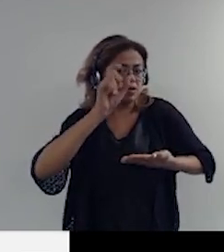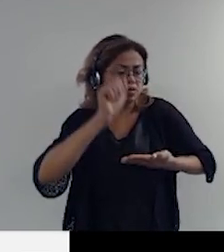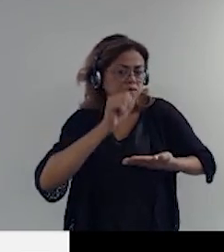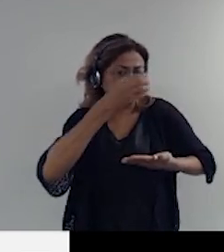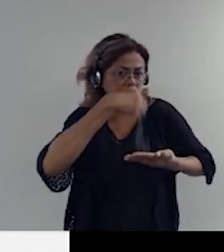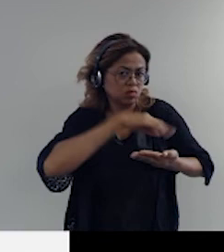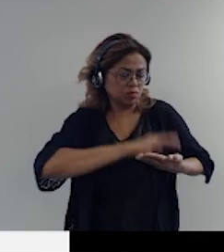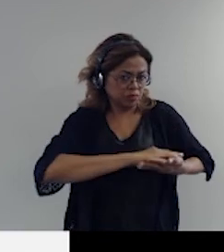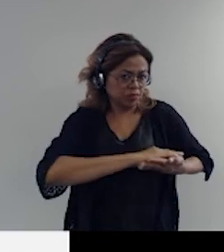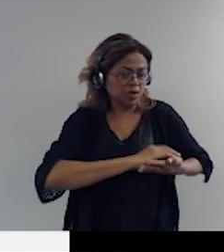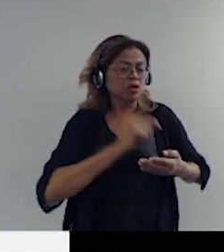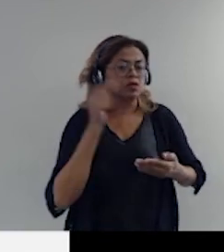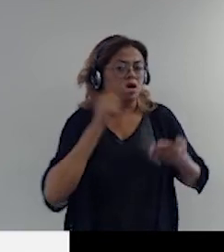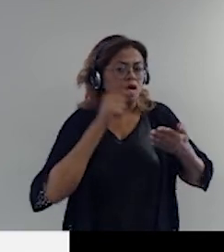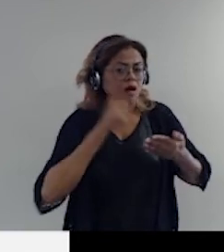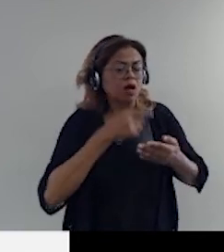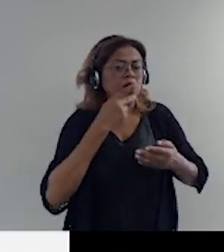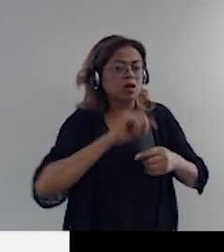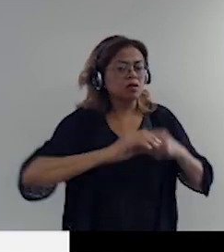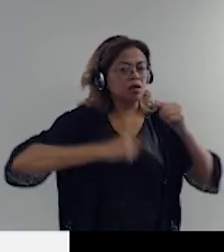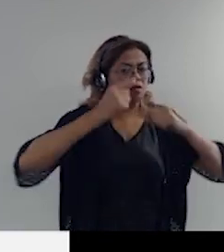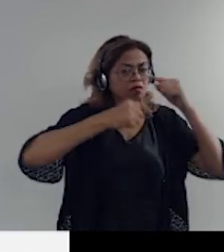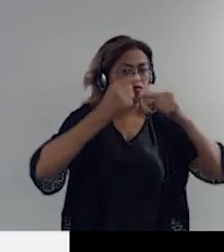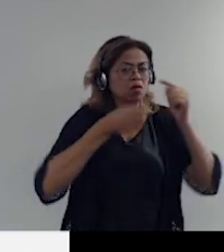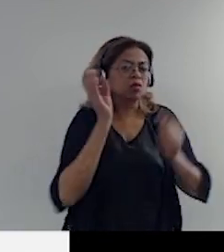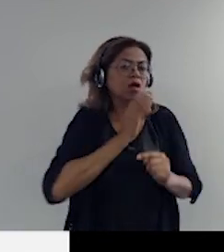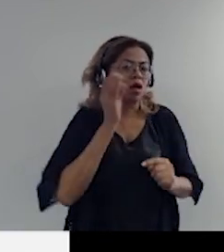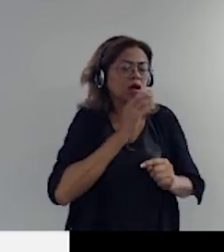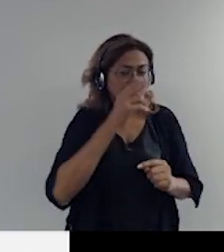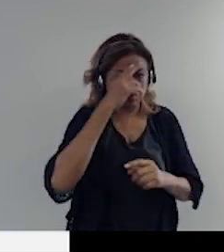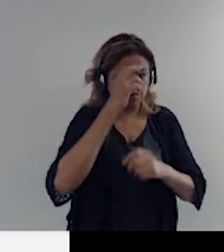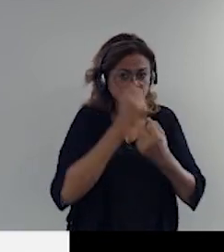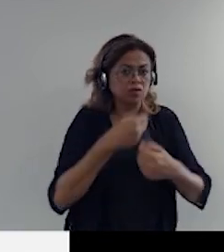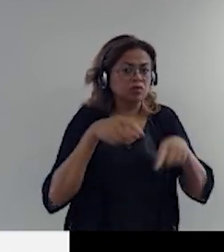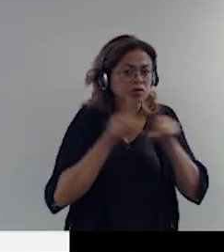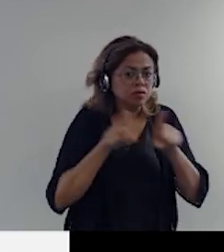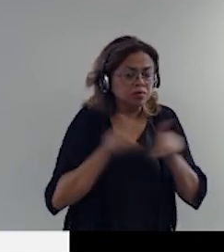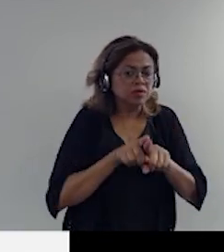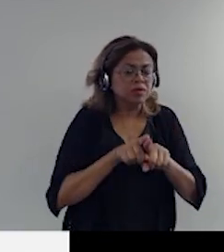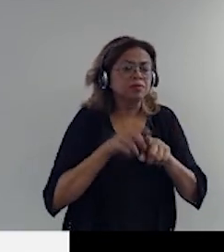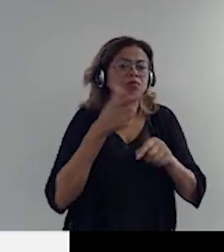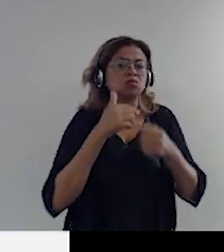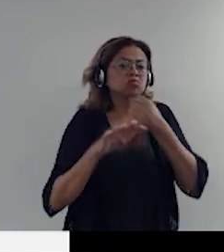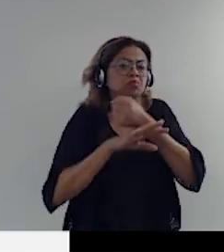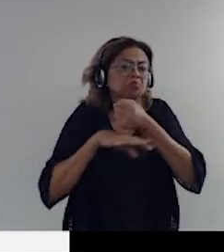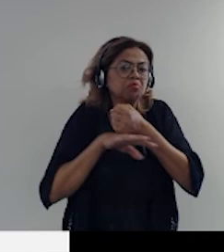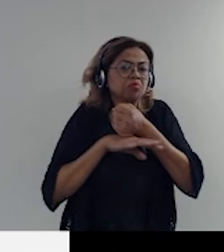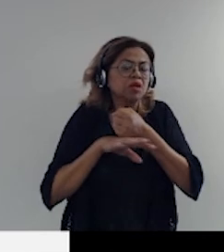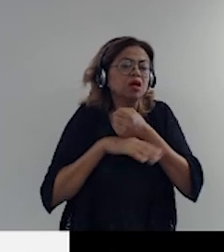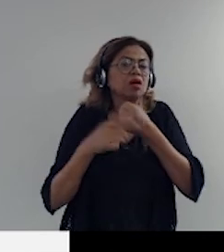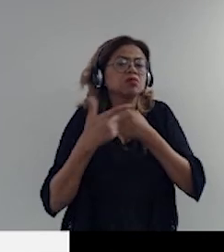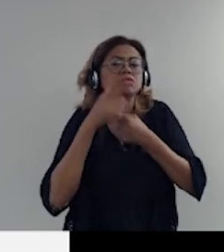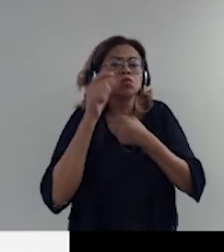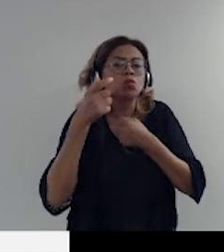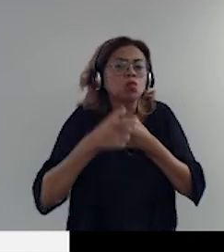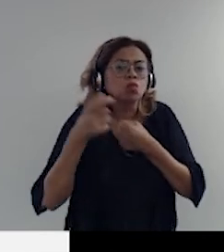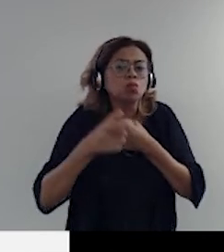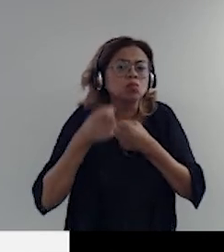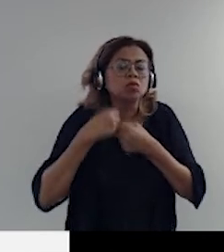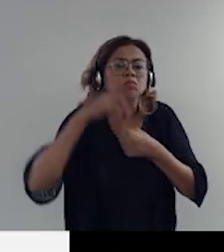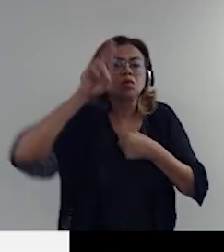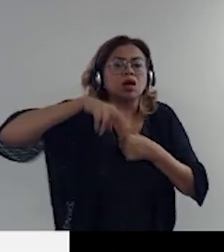essa recuperação tão rápida e tão forte também pode não estar baseada exclusivamente em